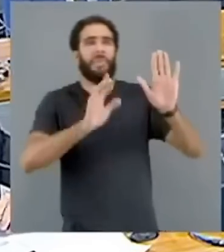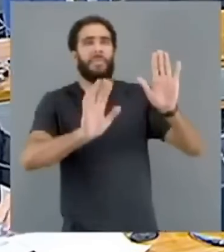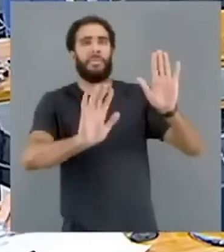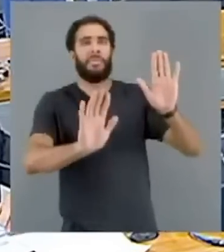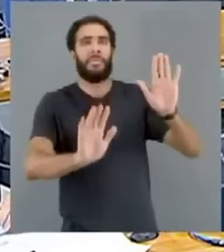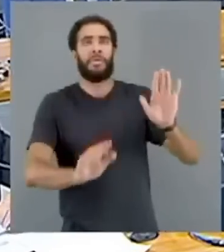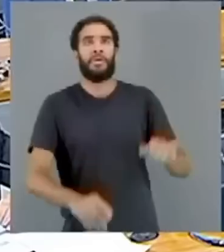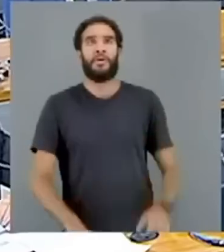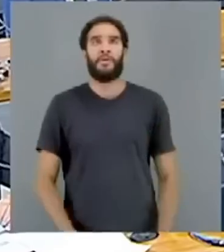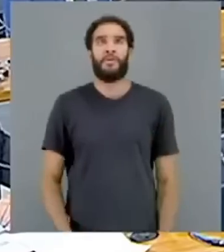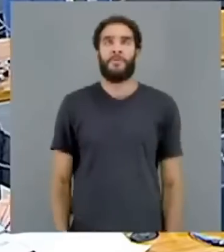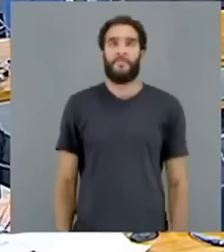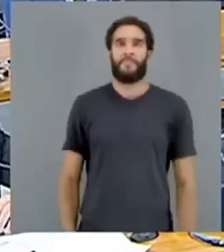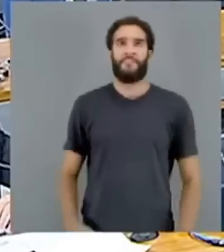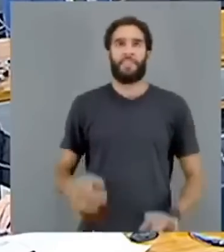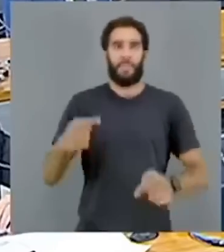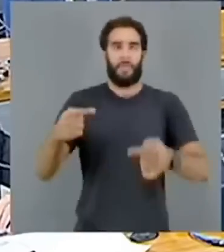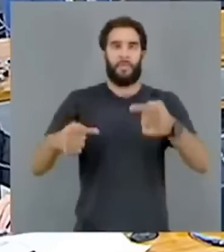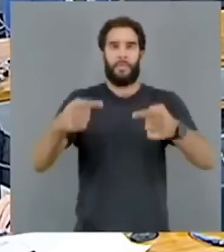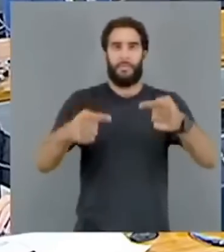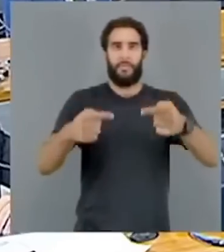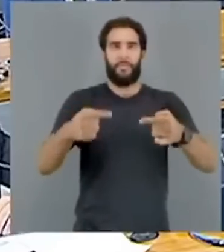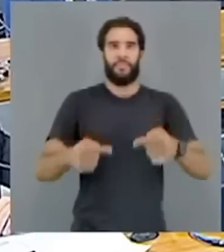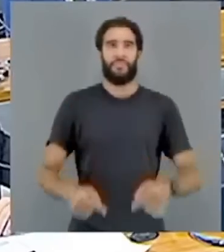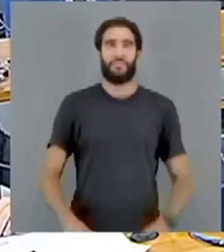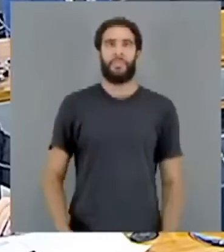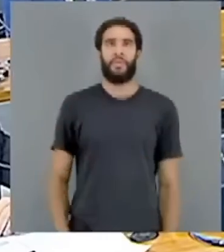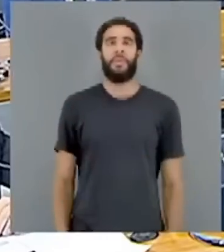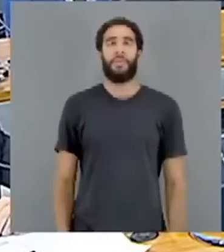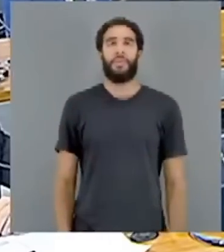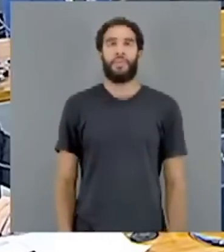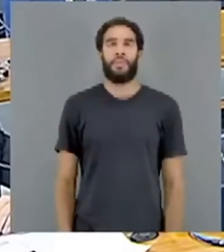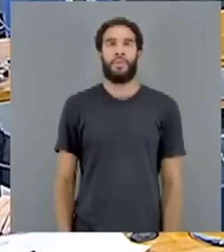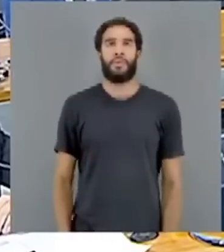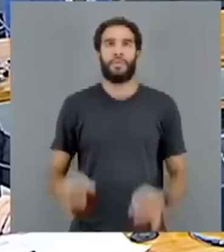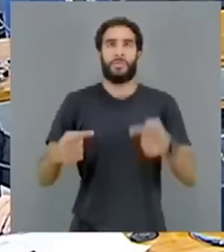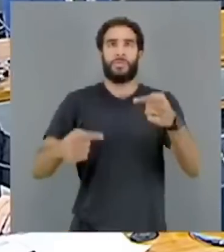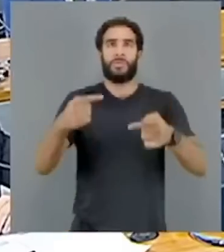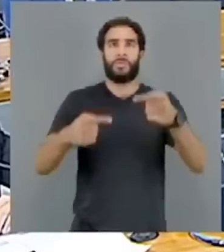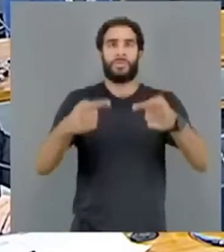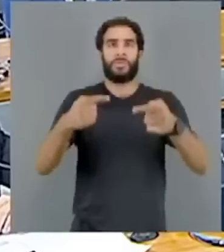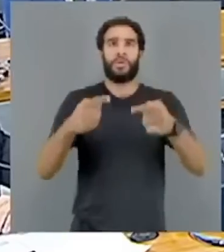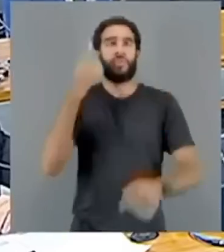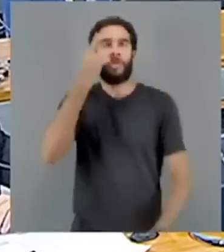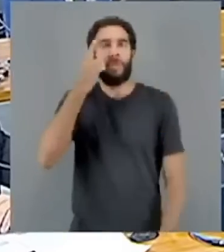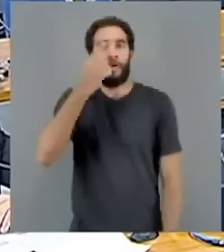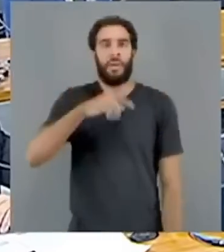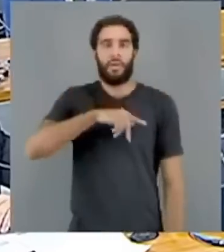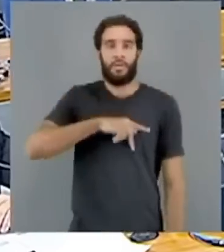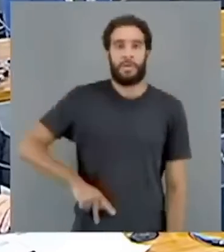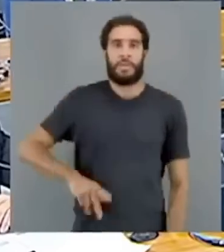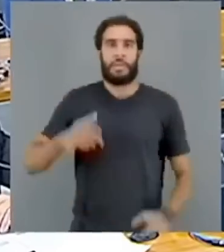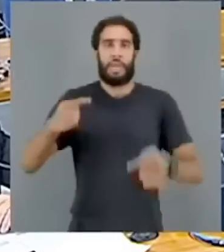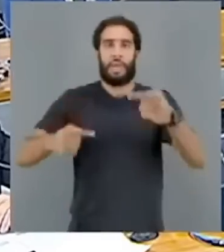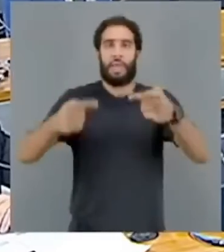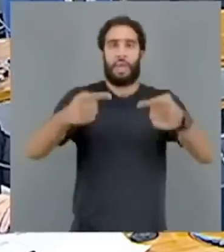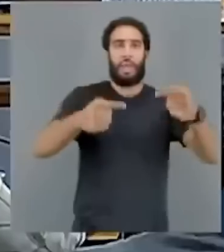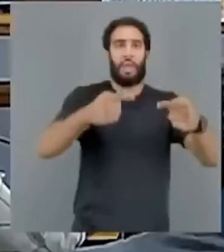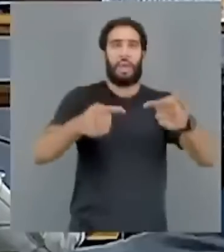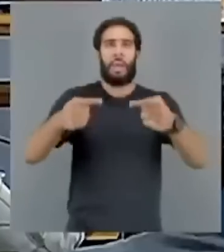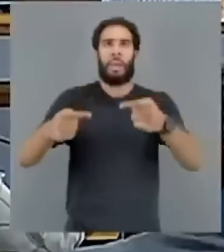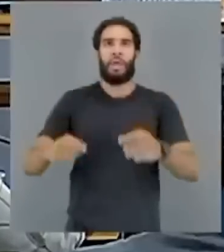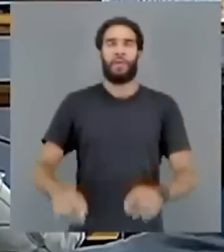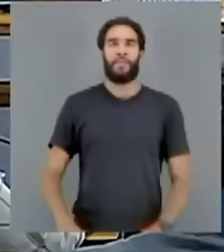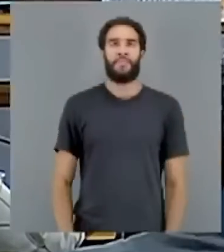na sessão de ordem. Não precisa me comunicar. Eu não vou mais conceder questão de ordem. Eu não vou conceder questão de ordem. Eu